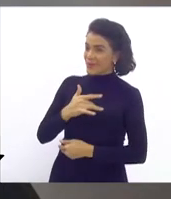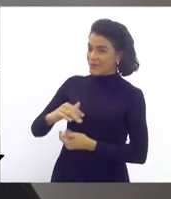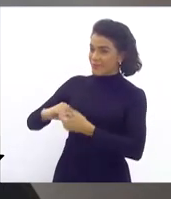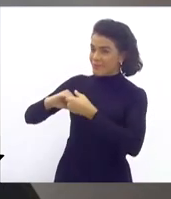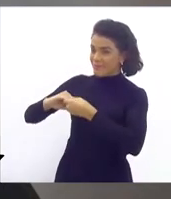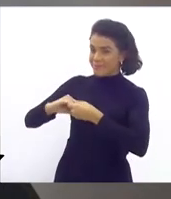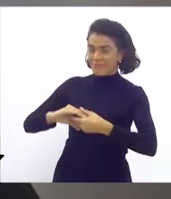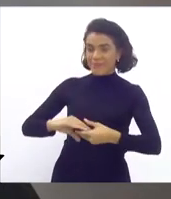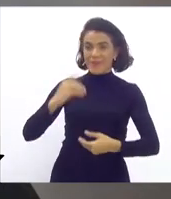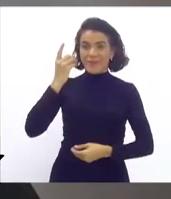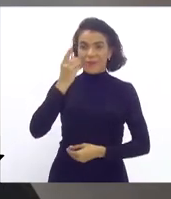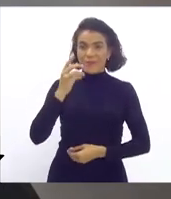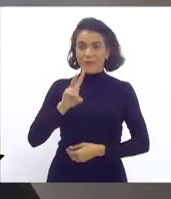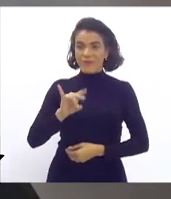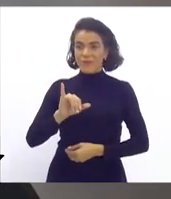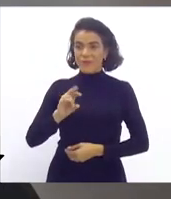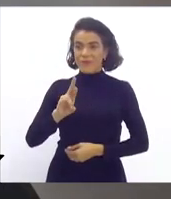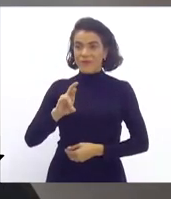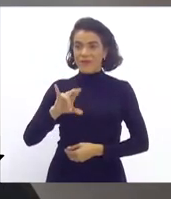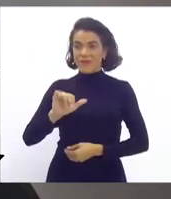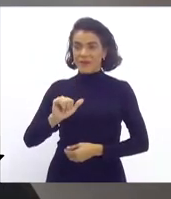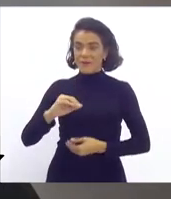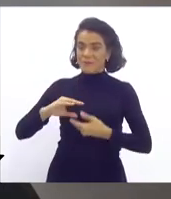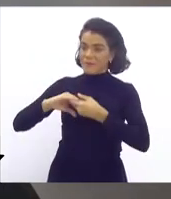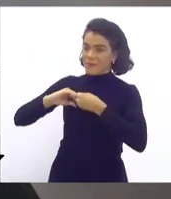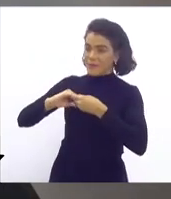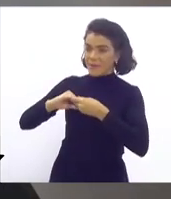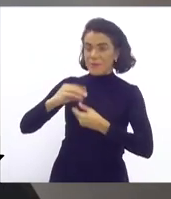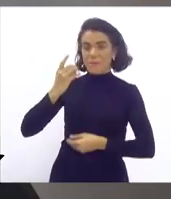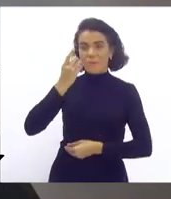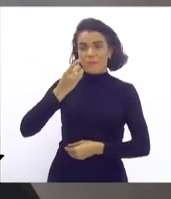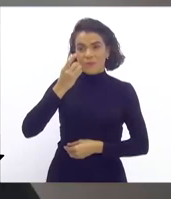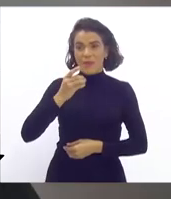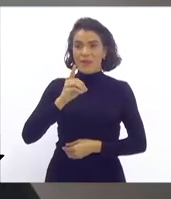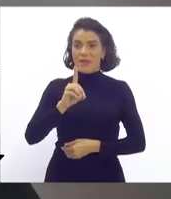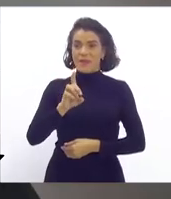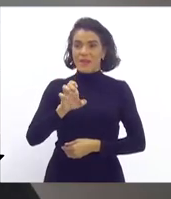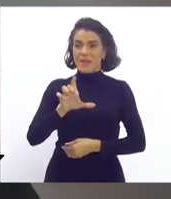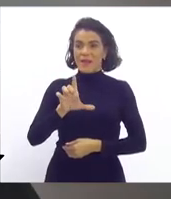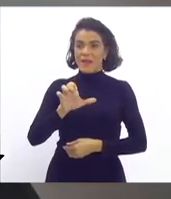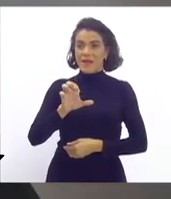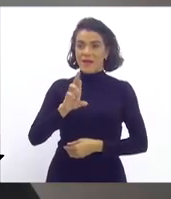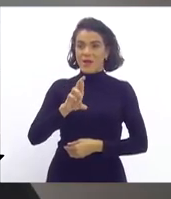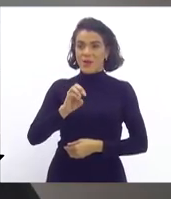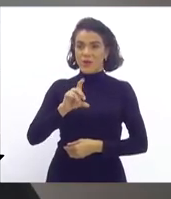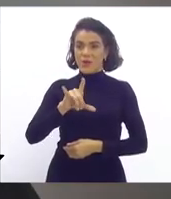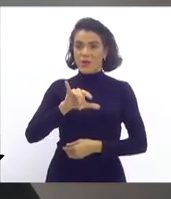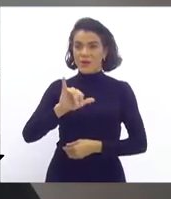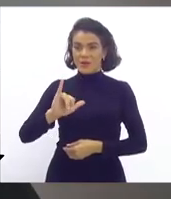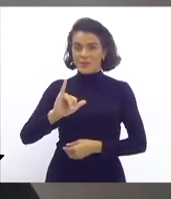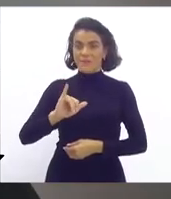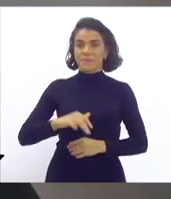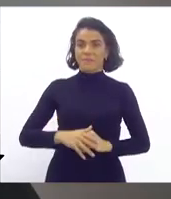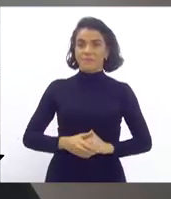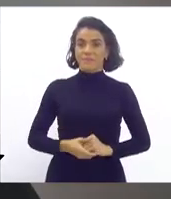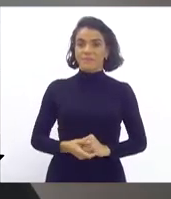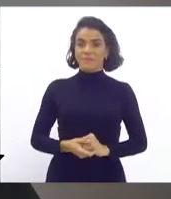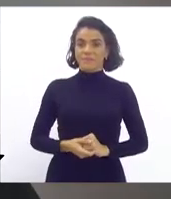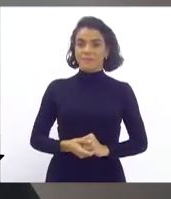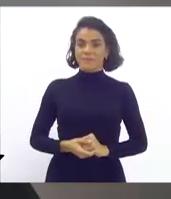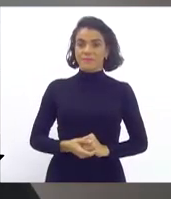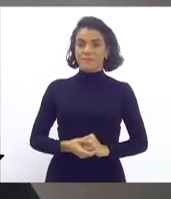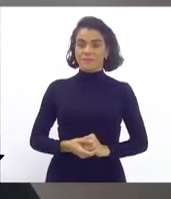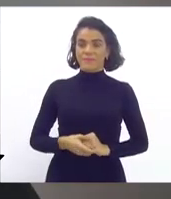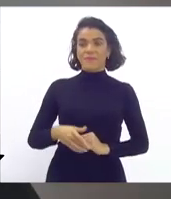Deputado brasão Deputado pobel Deputado Guilherme e o relator da comissão Deputado Daniel e brenon